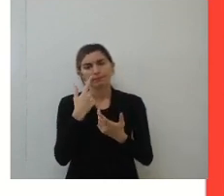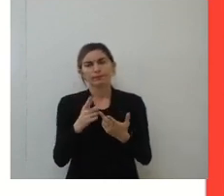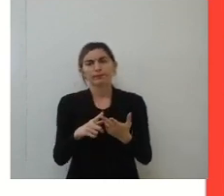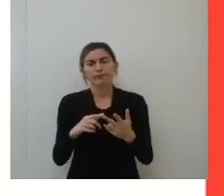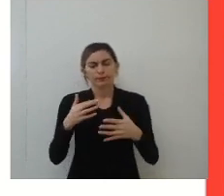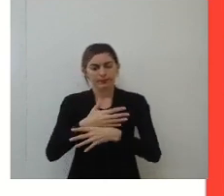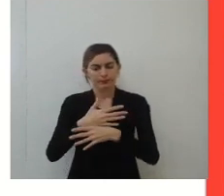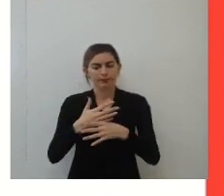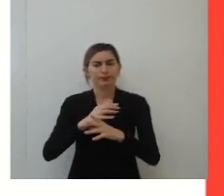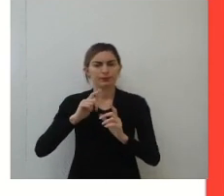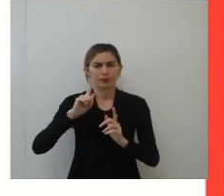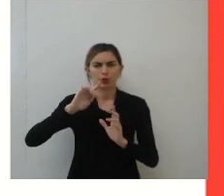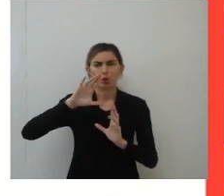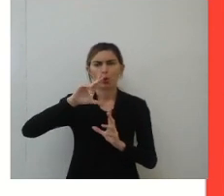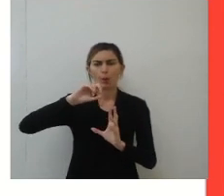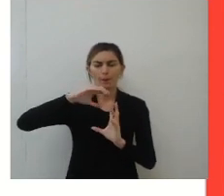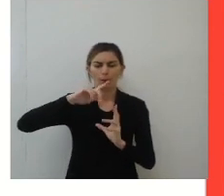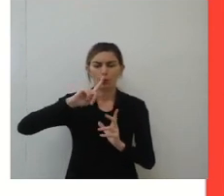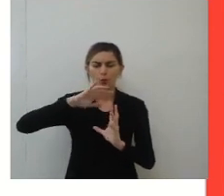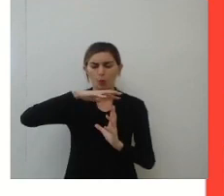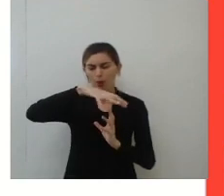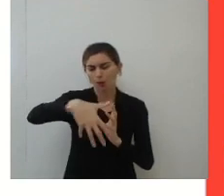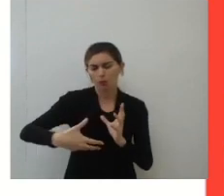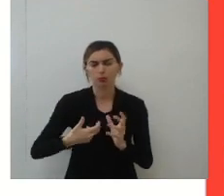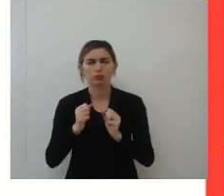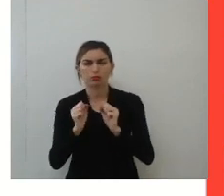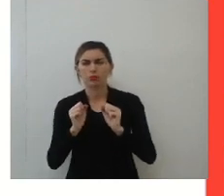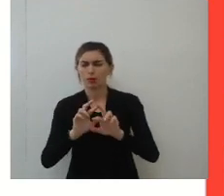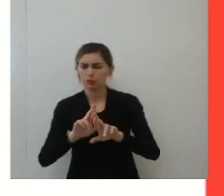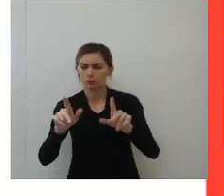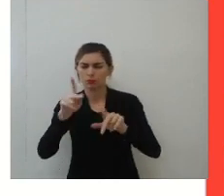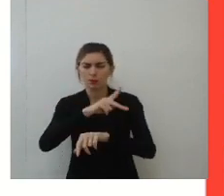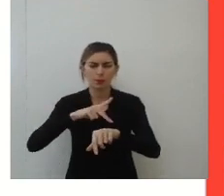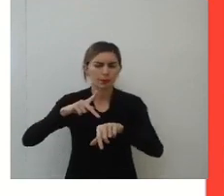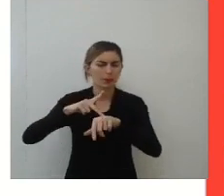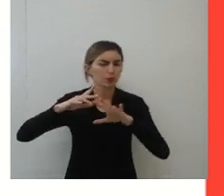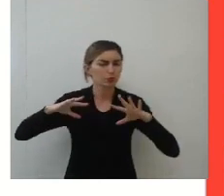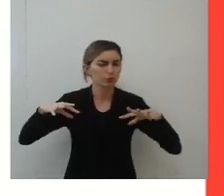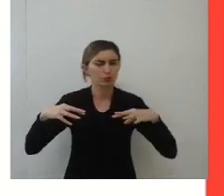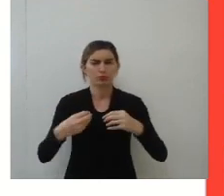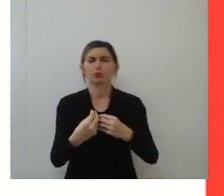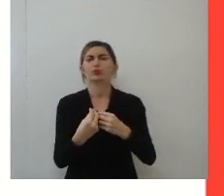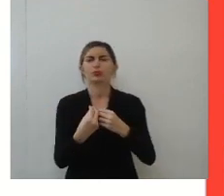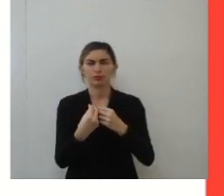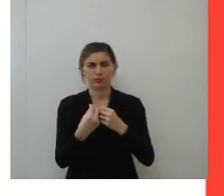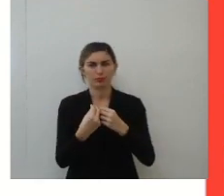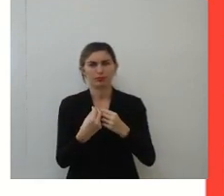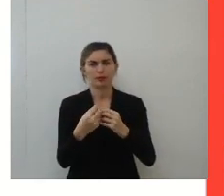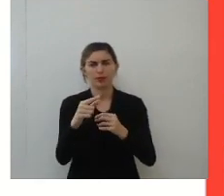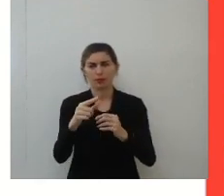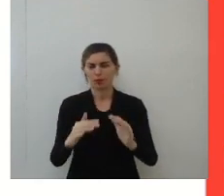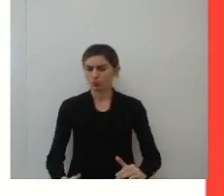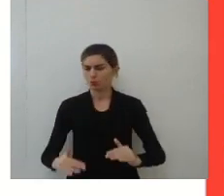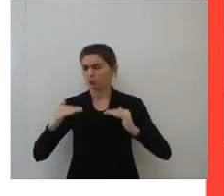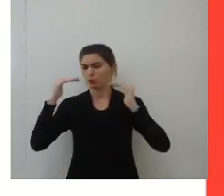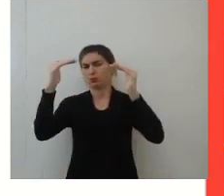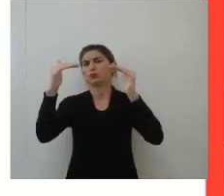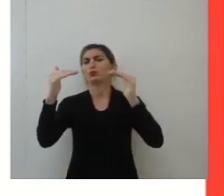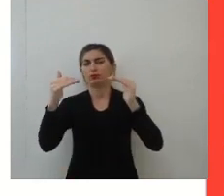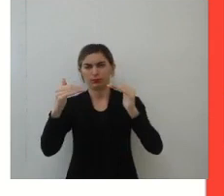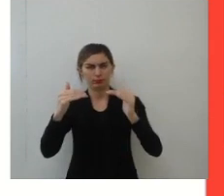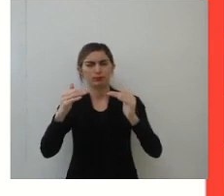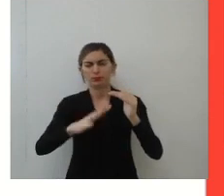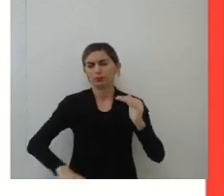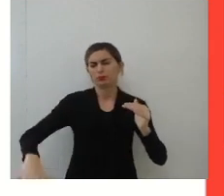as cidades globais, elas vão polarizar o país todo, tá? O grau de hierarquia urbana é sobre